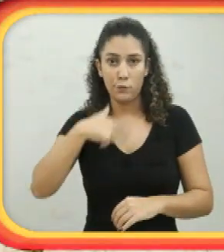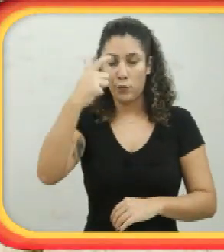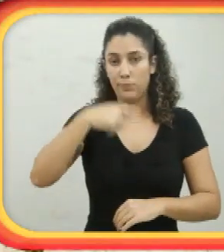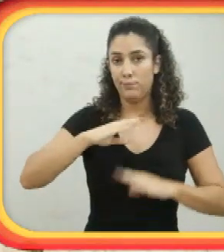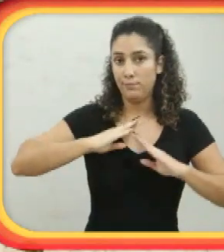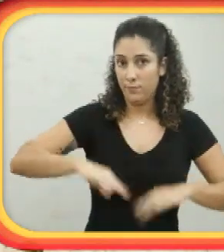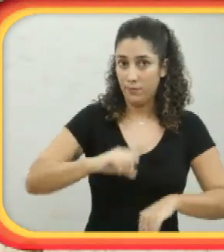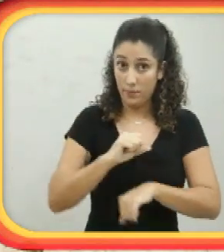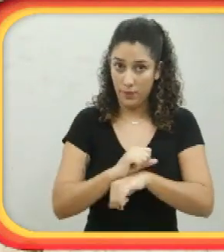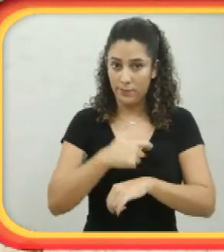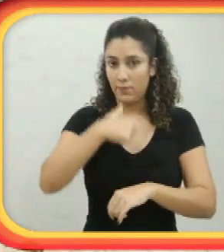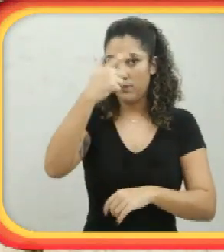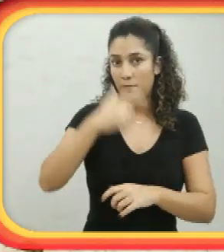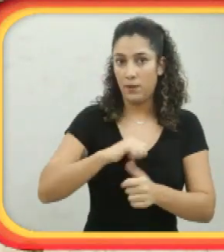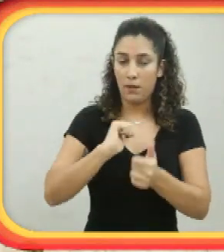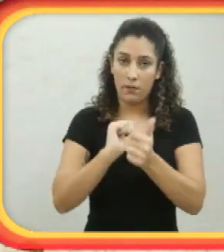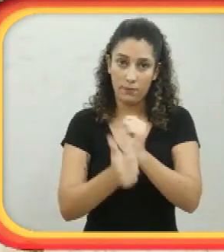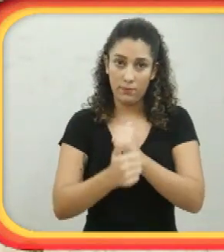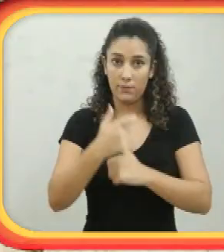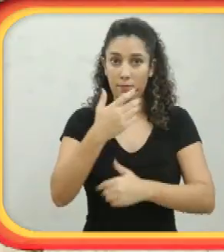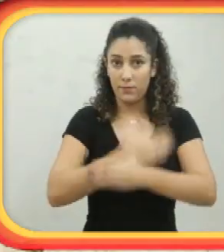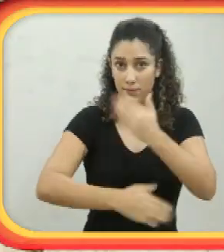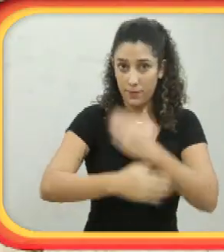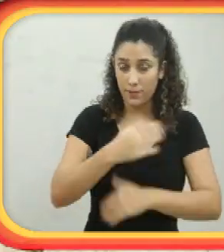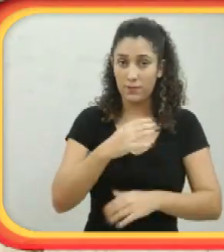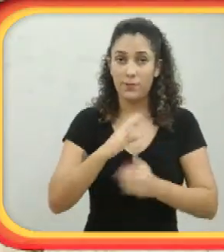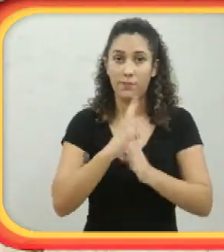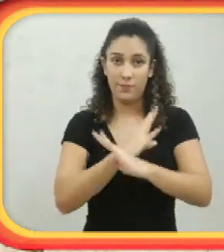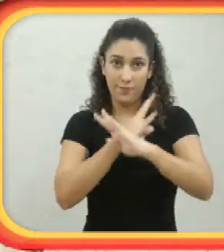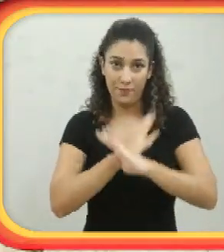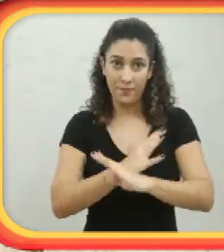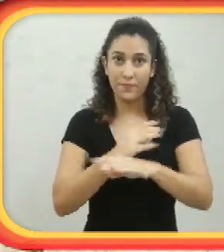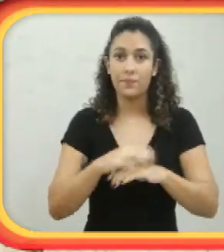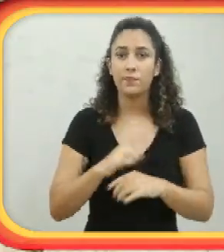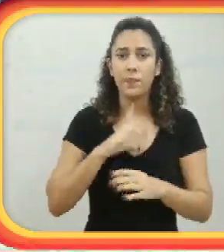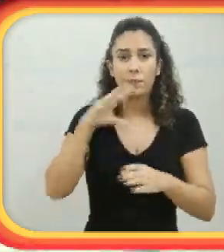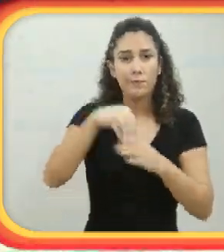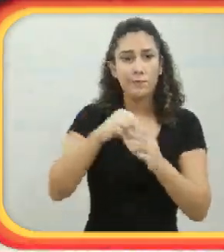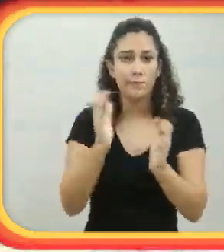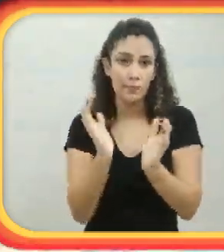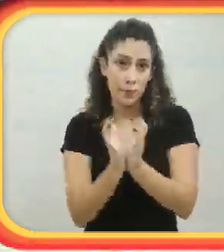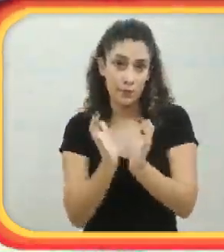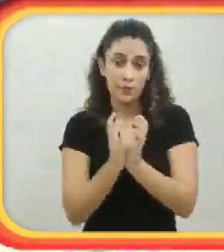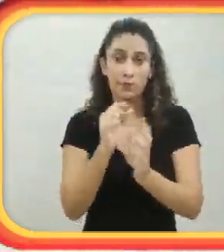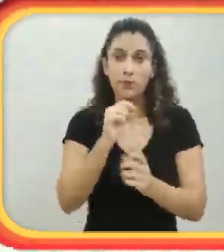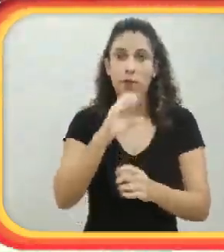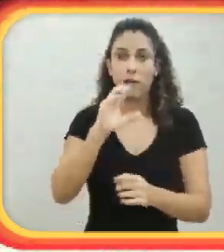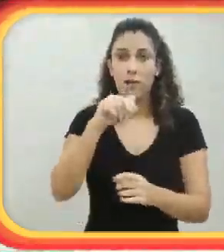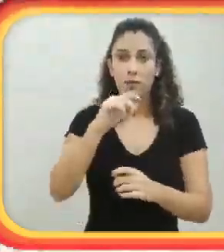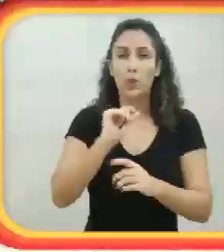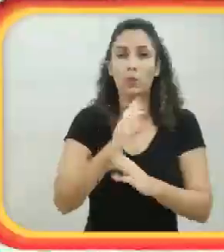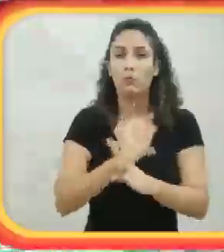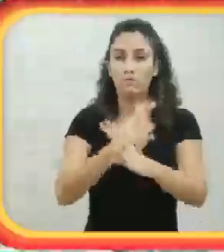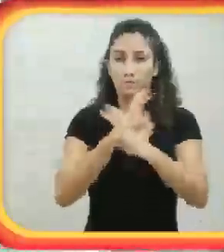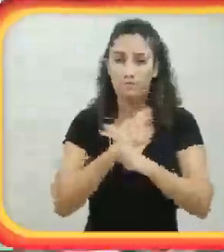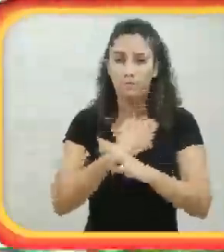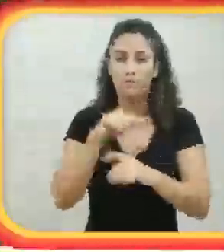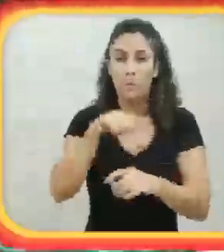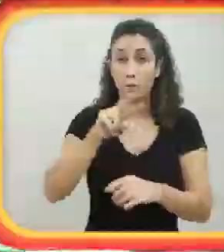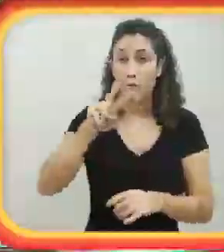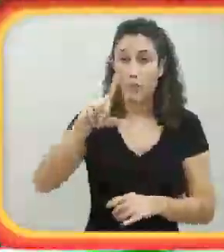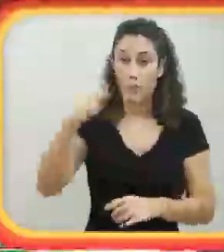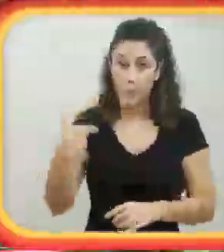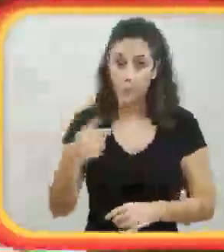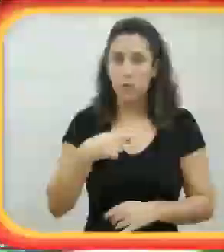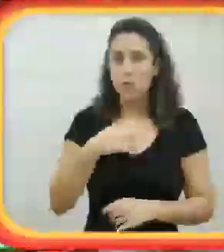sou atleta de paracanoagem na modalidade canoa havaiana, na categoria VL2. Eu conheci a paracanoagem através